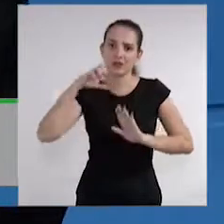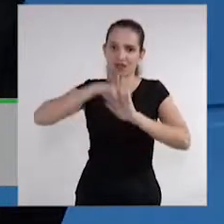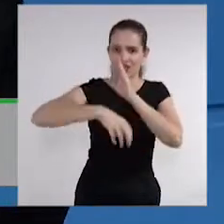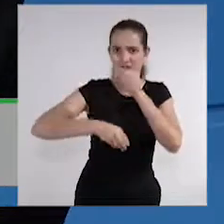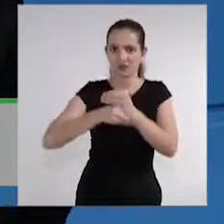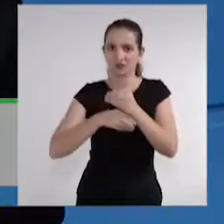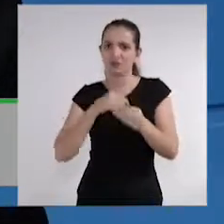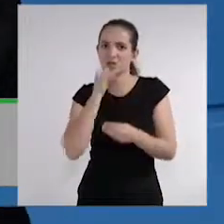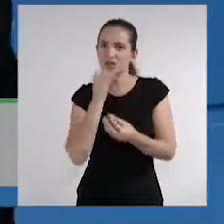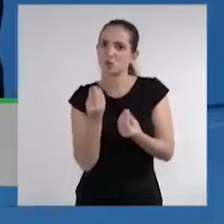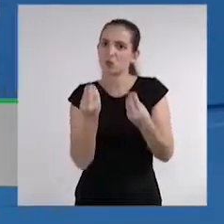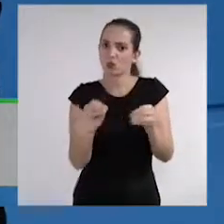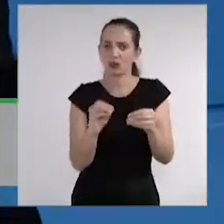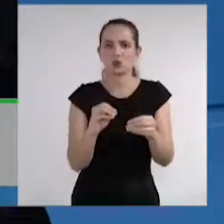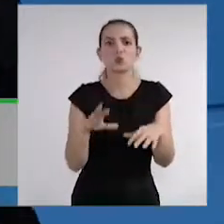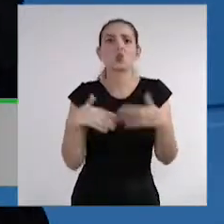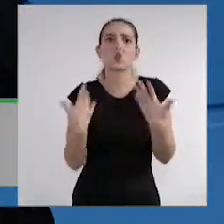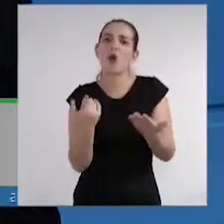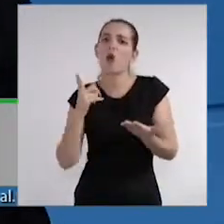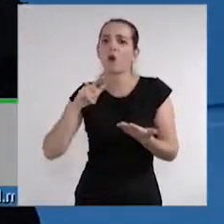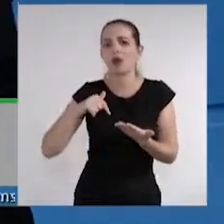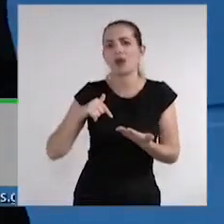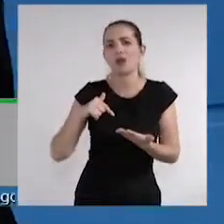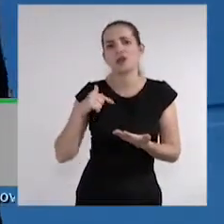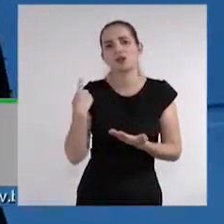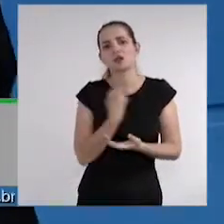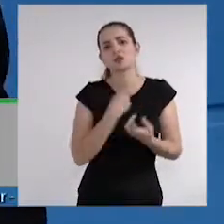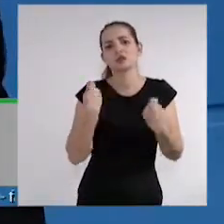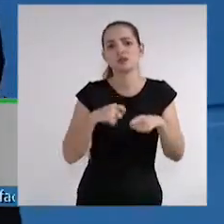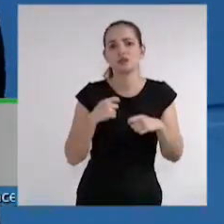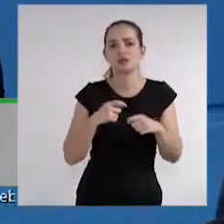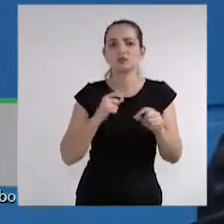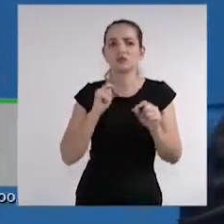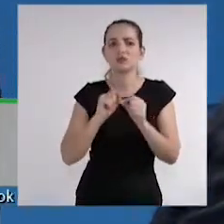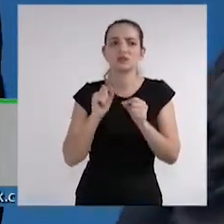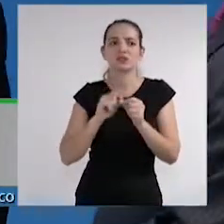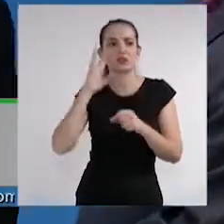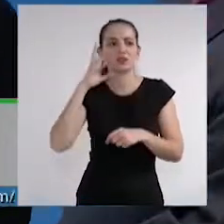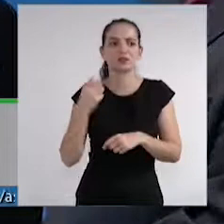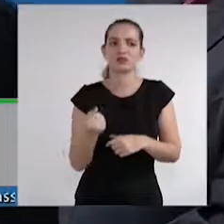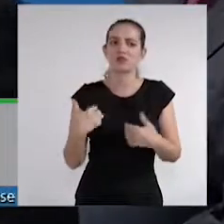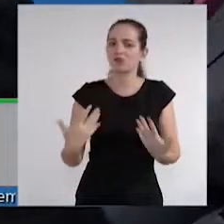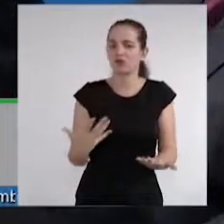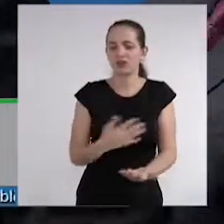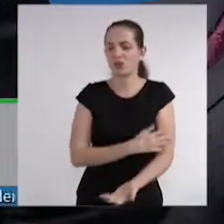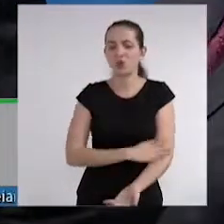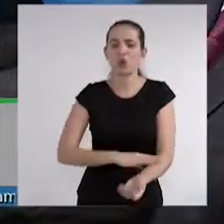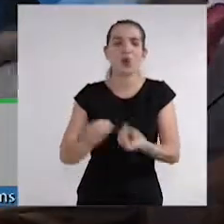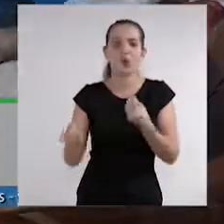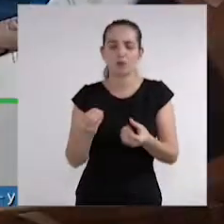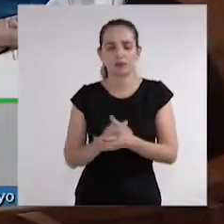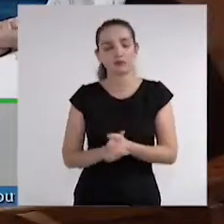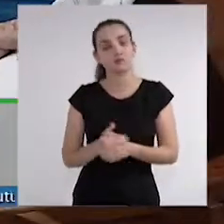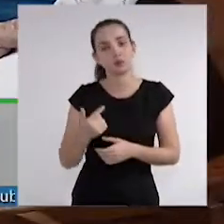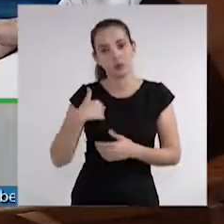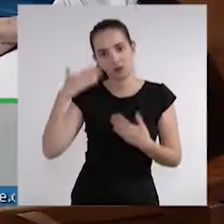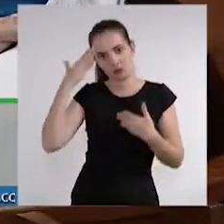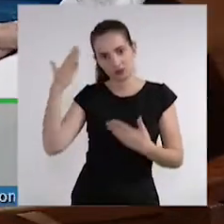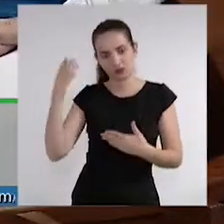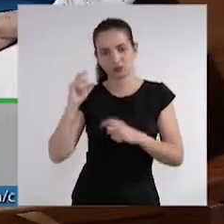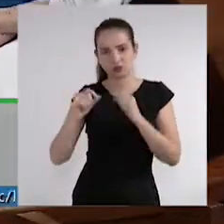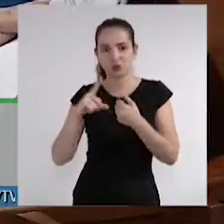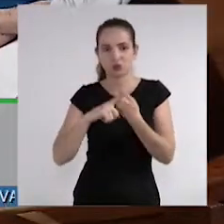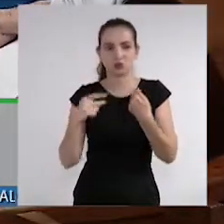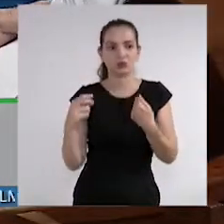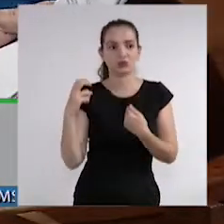exemplo, colocada. Então, qual que seria o procedimento em relação a essa situação? Deputado João Grandão, agradeço a parte, Vossa Excelência. O artigo 5º da lei, ela